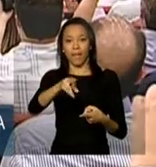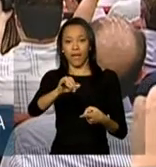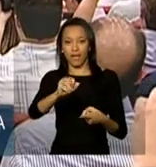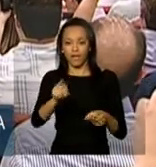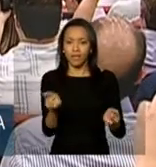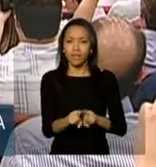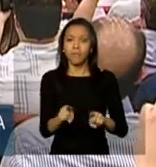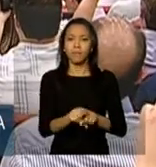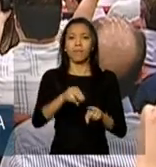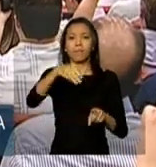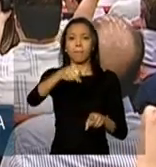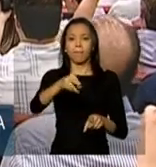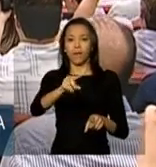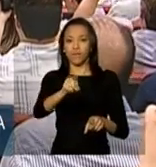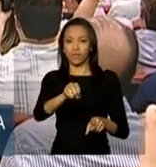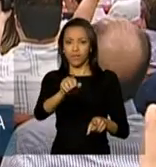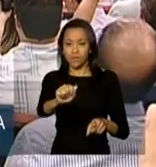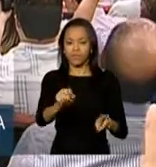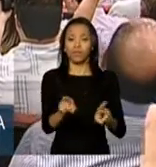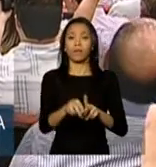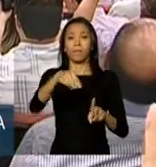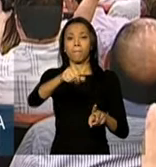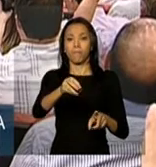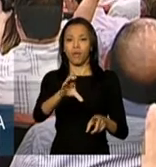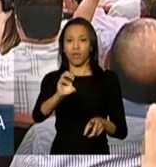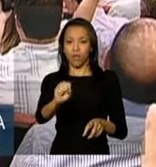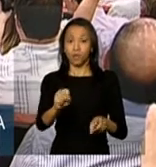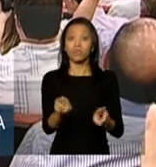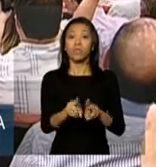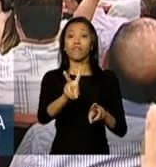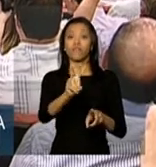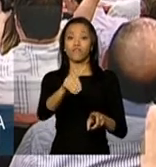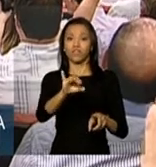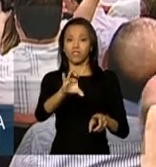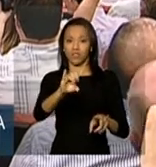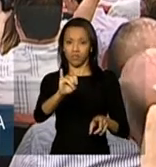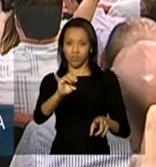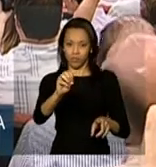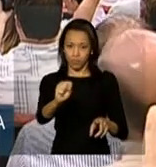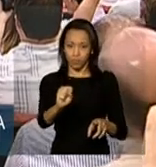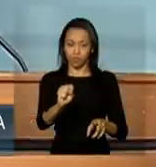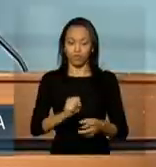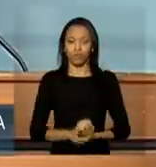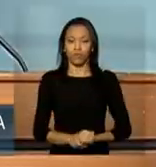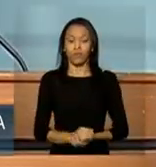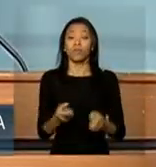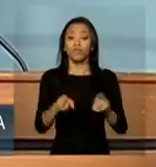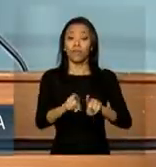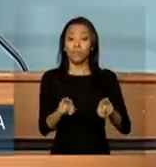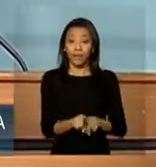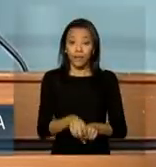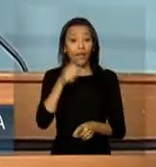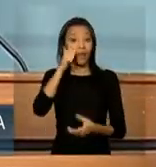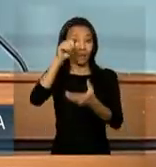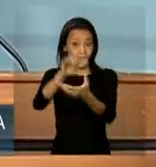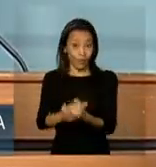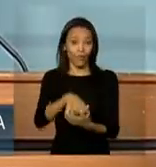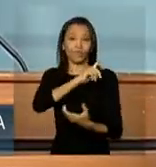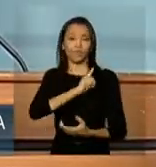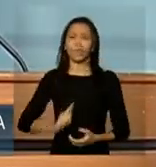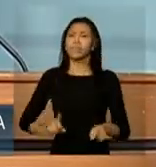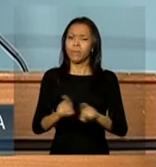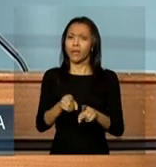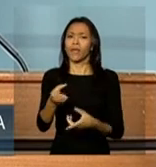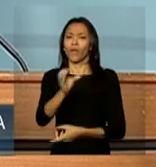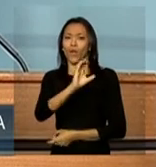Sartori, Marisa Fórmulo, Marcos Daneluz e Vinícius Ribeiro, primeira-dama do município e coordenadora